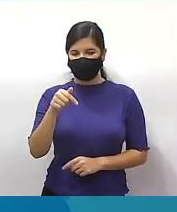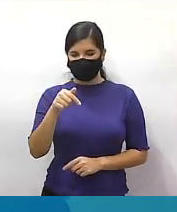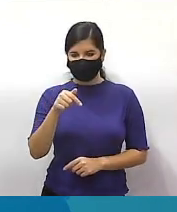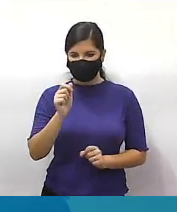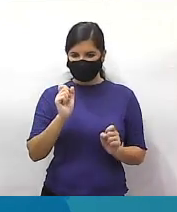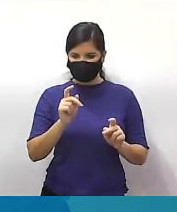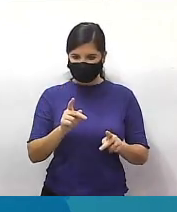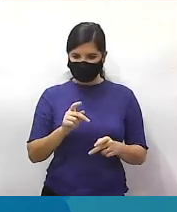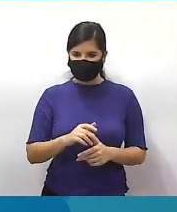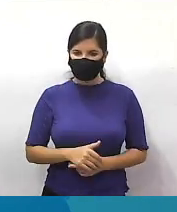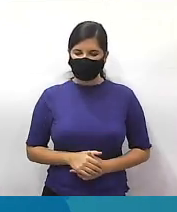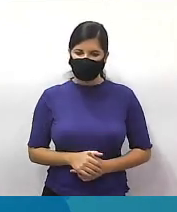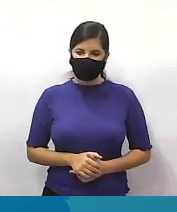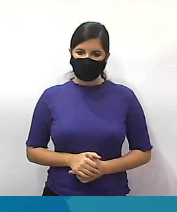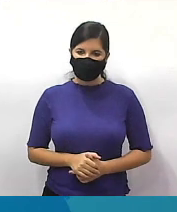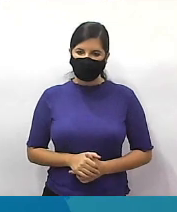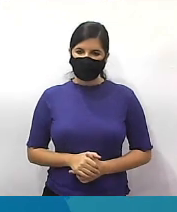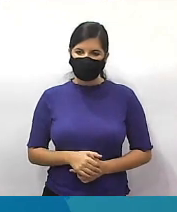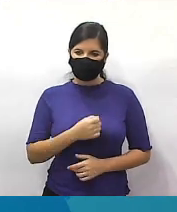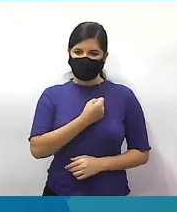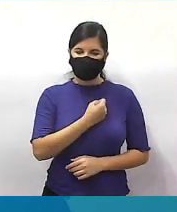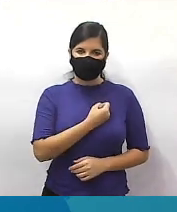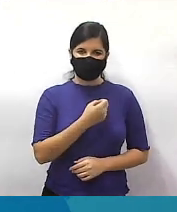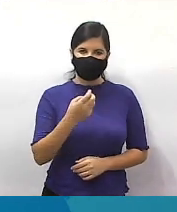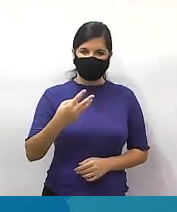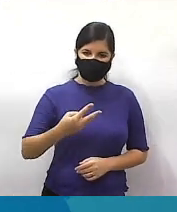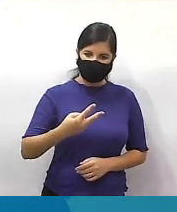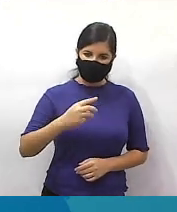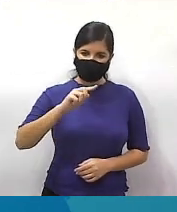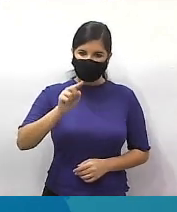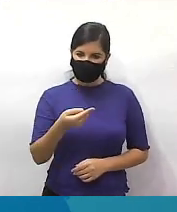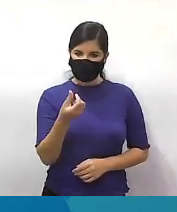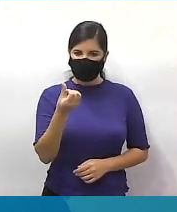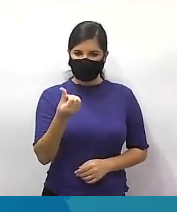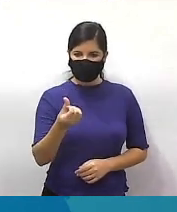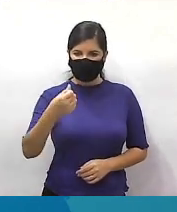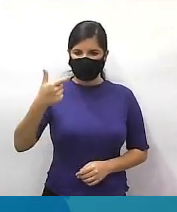bom? Acompanha comigo, ok? Número